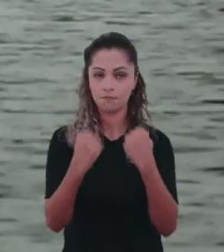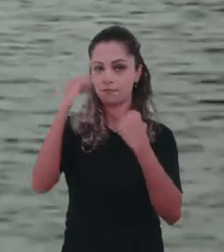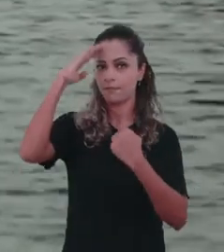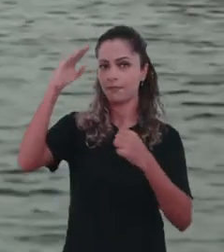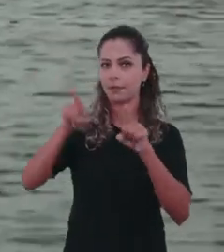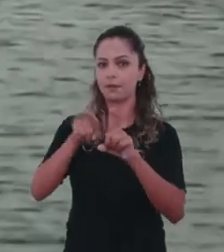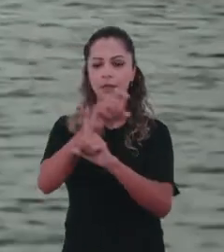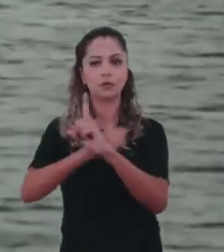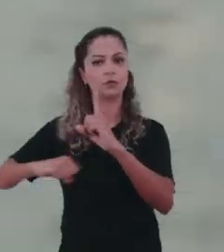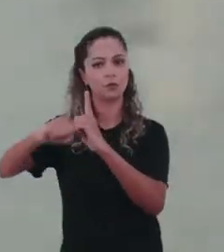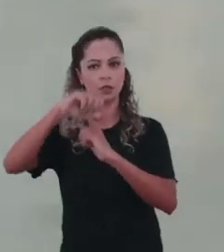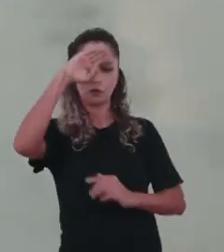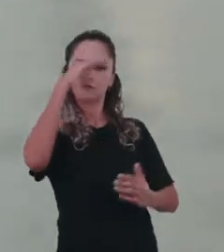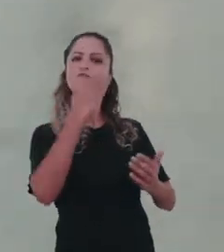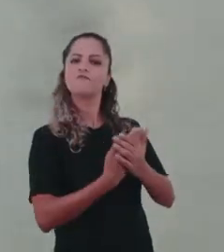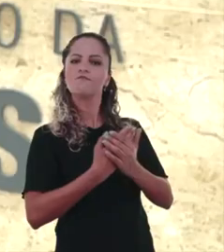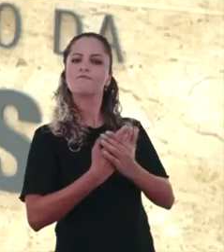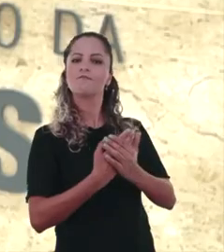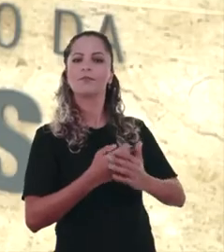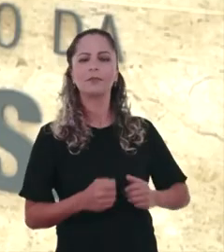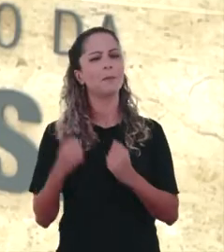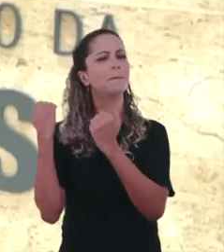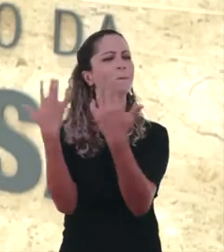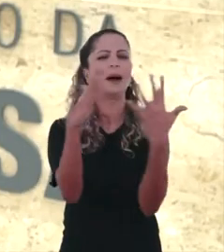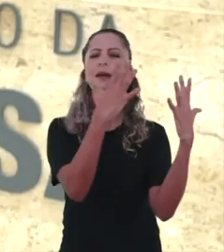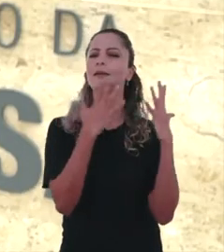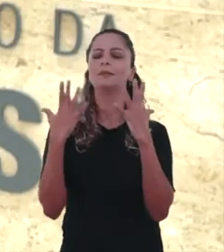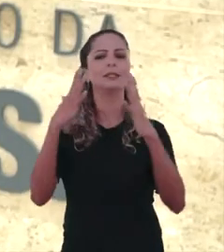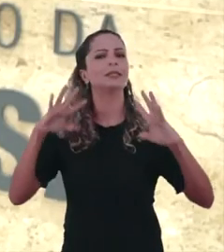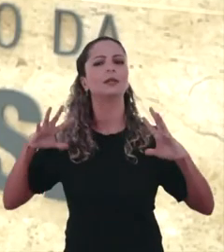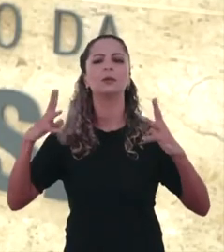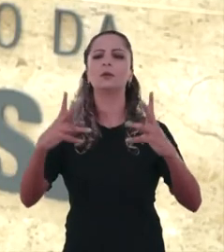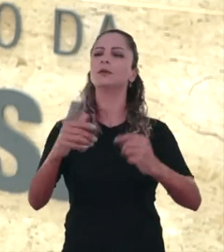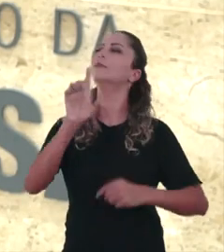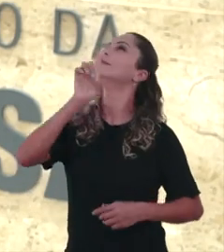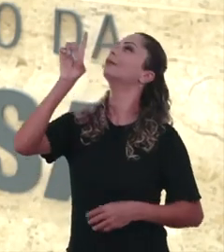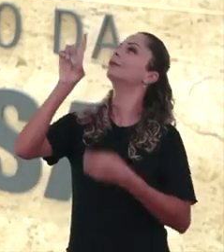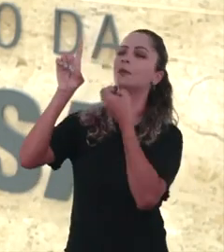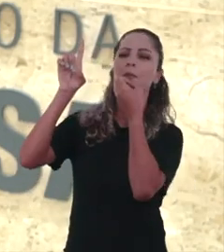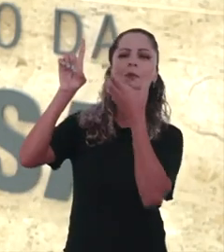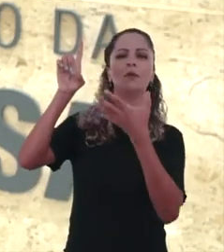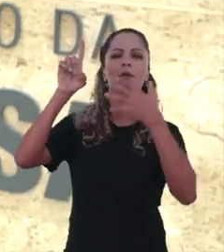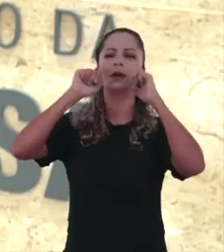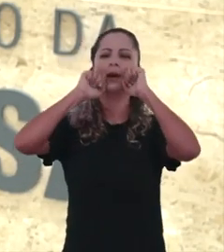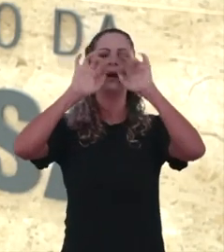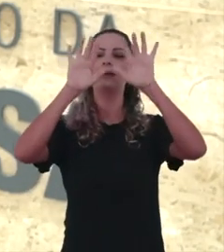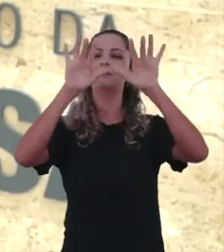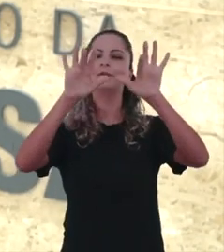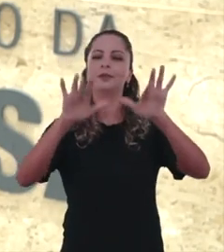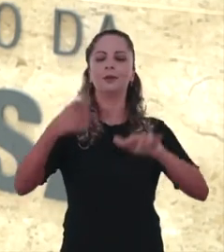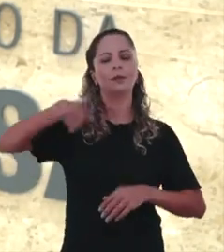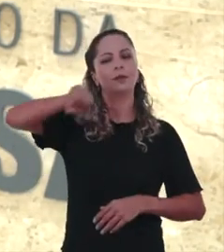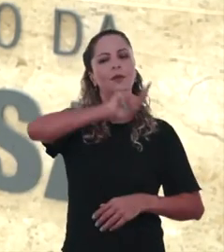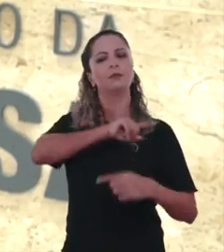confiança depositada pela sociedade. Parabéns a todos e que o bom Deus continue a nos